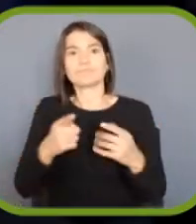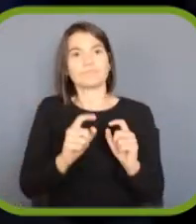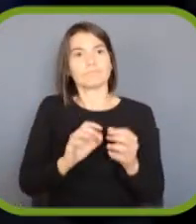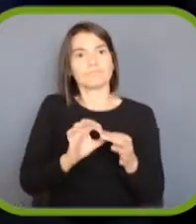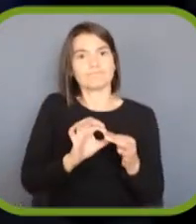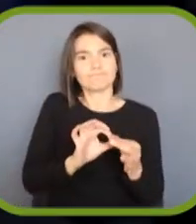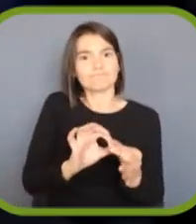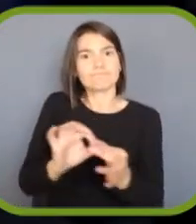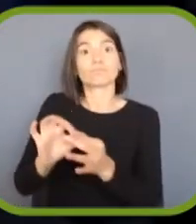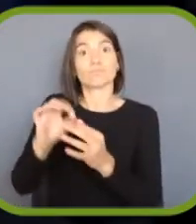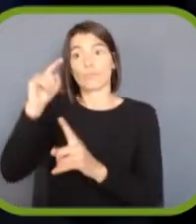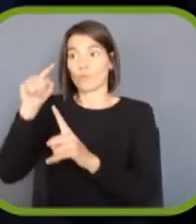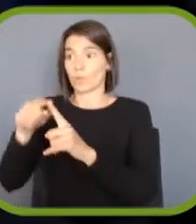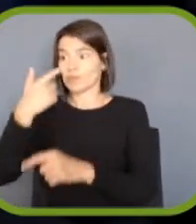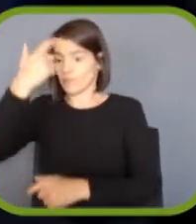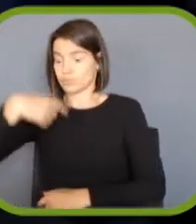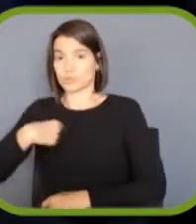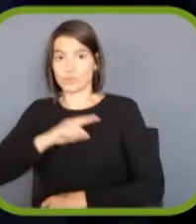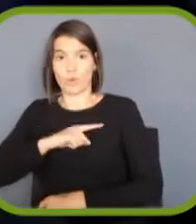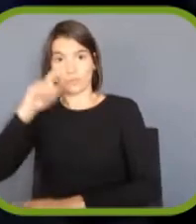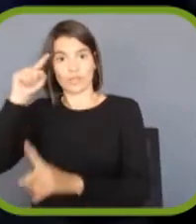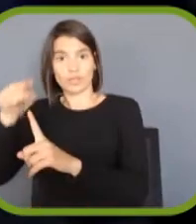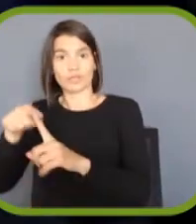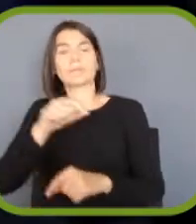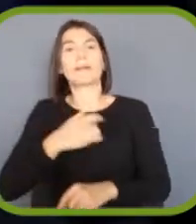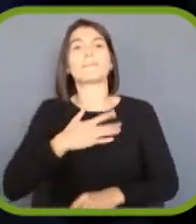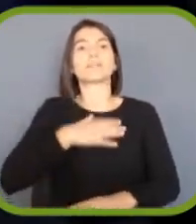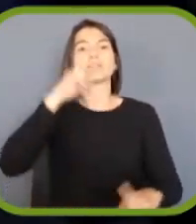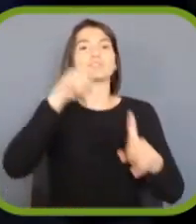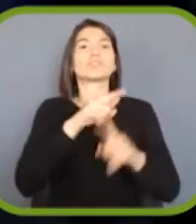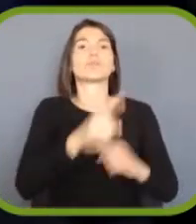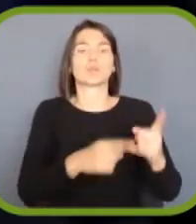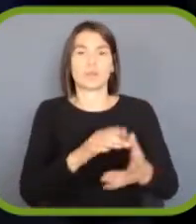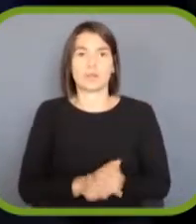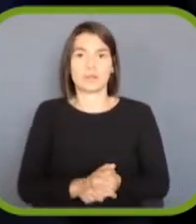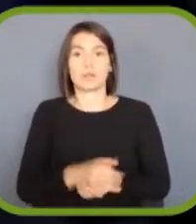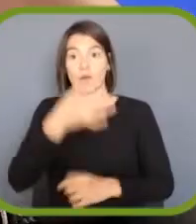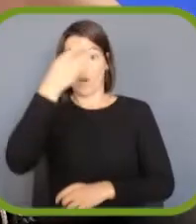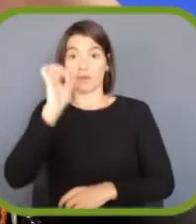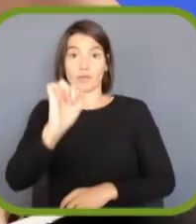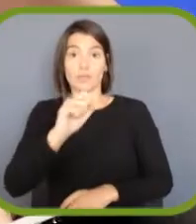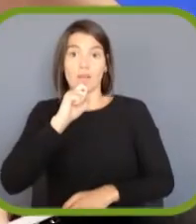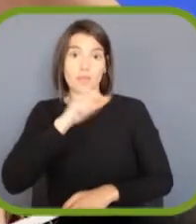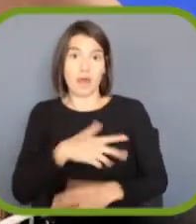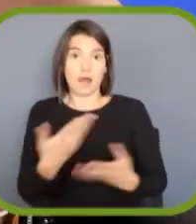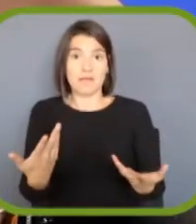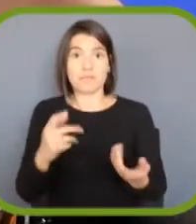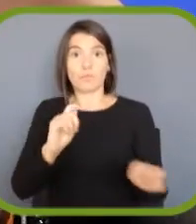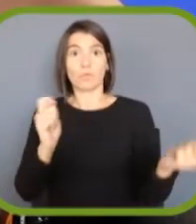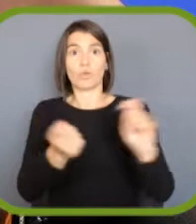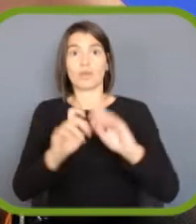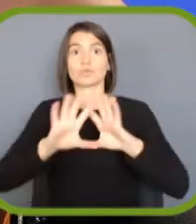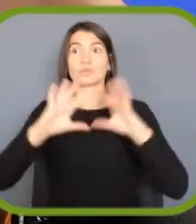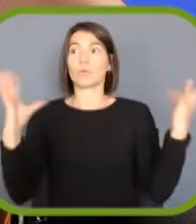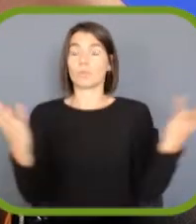tentar realizar esse alinhamento entre o propósito da pessoa e o propósito da organização. Na sua opinião, podemos